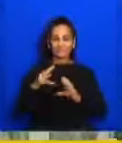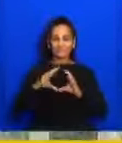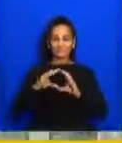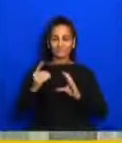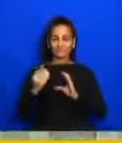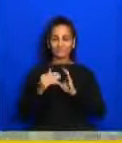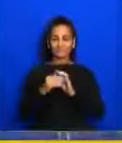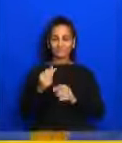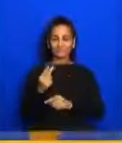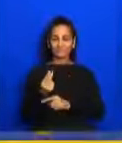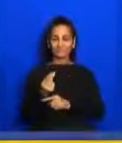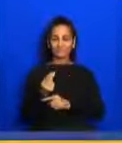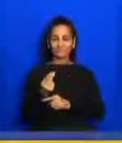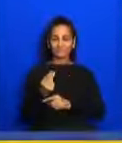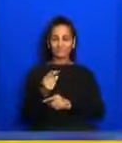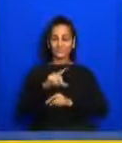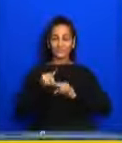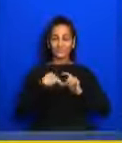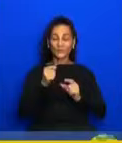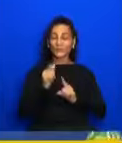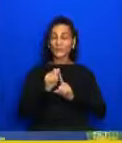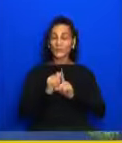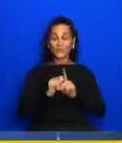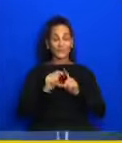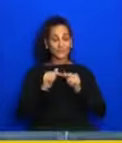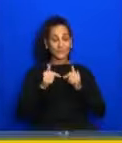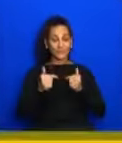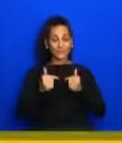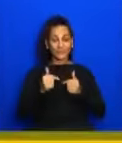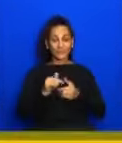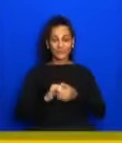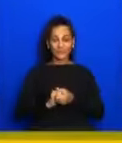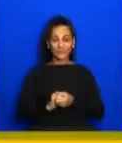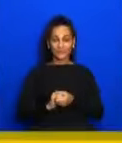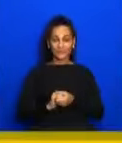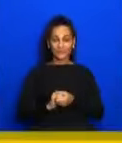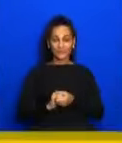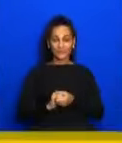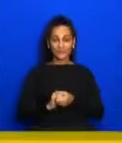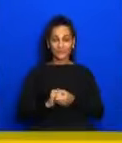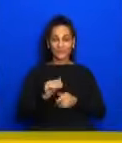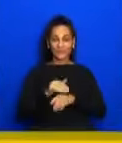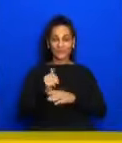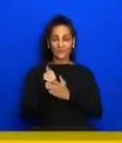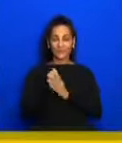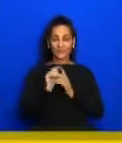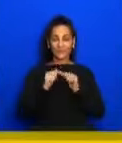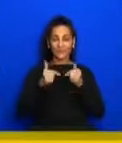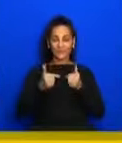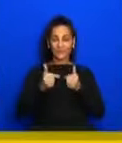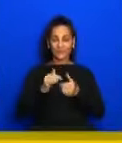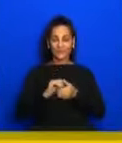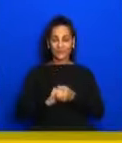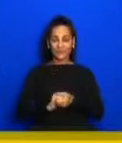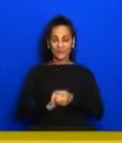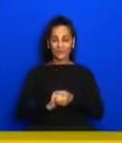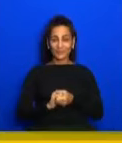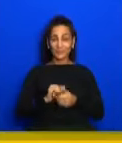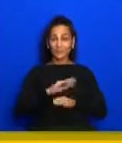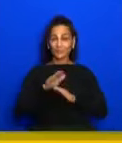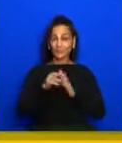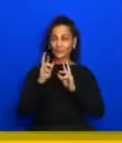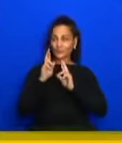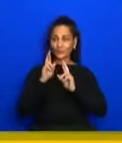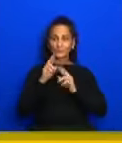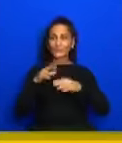12 bolas numeradas de 0 a 12. Sorteio do mês da sorte. Vem sorte. Todos